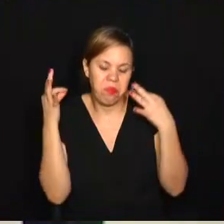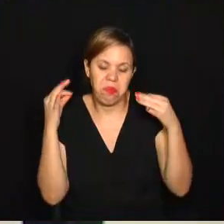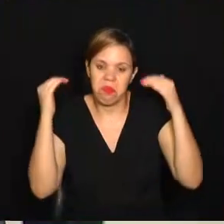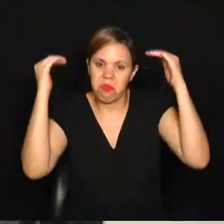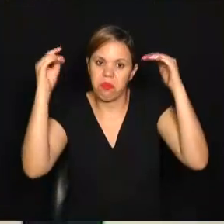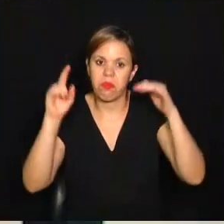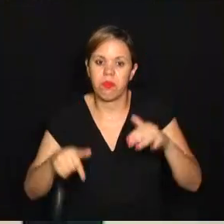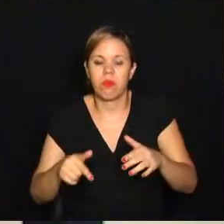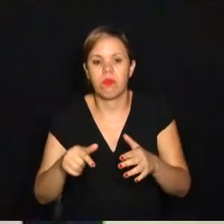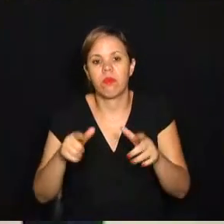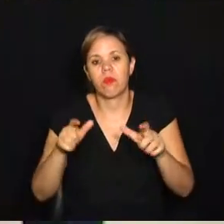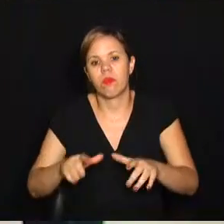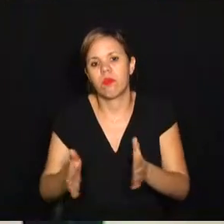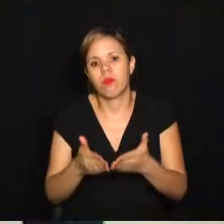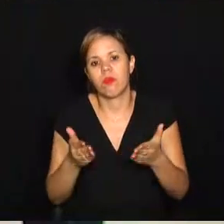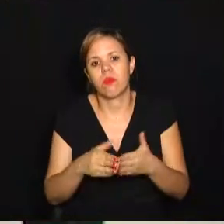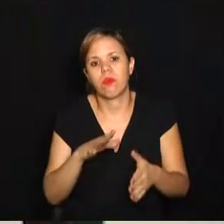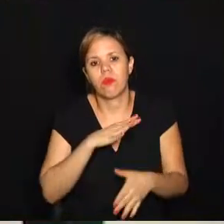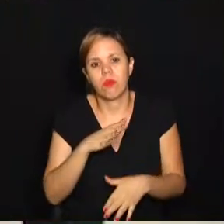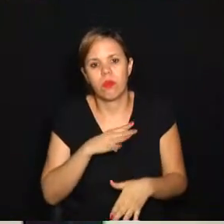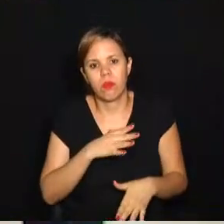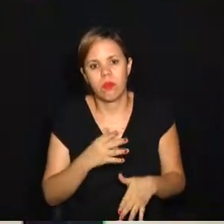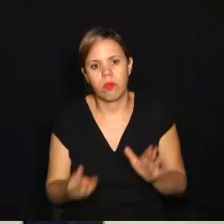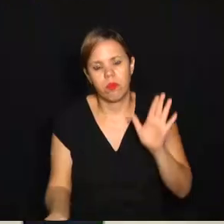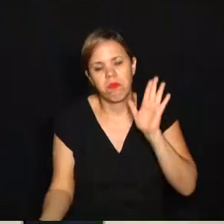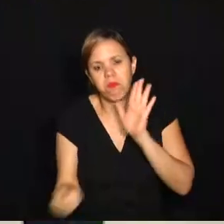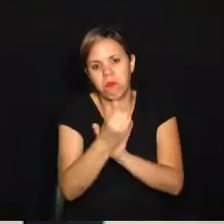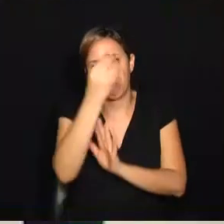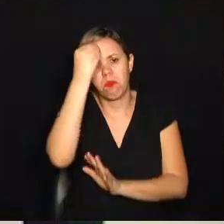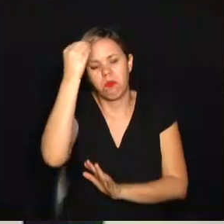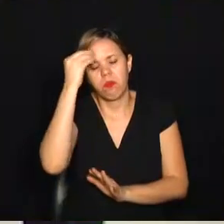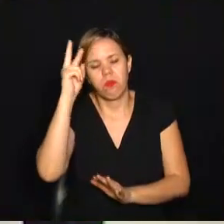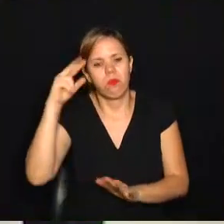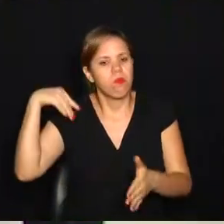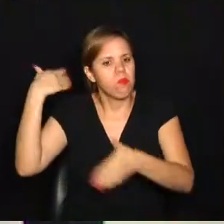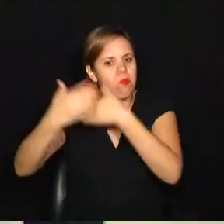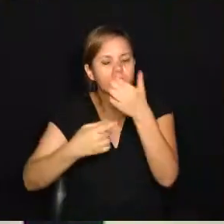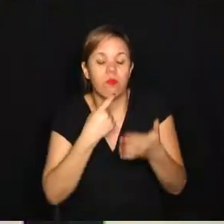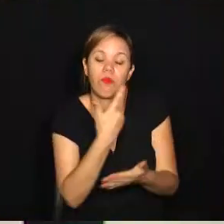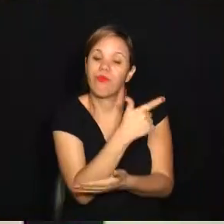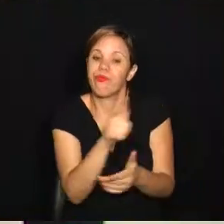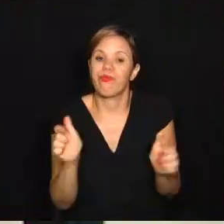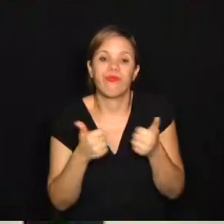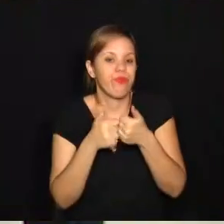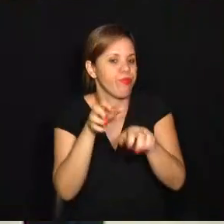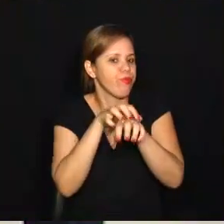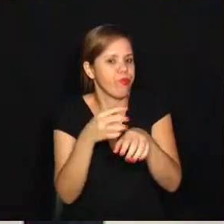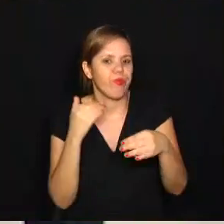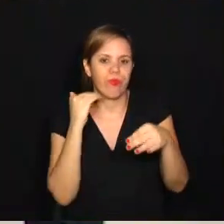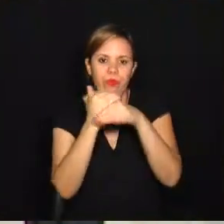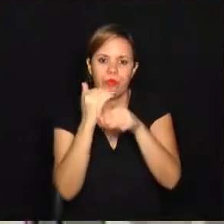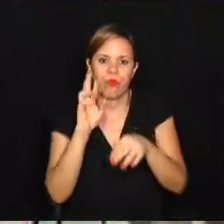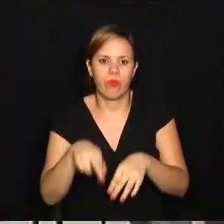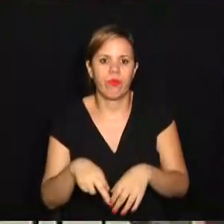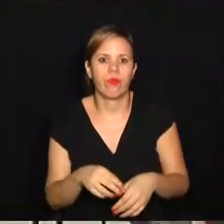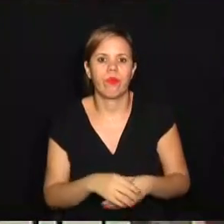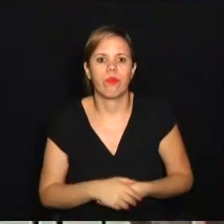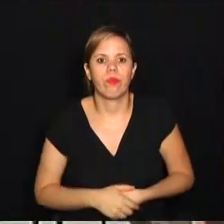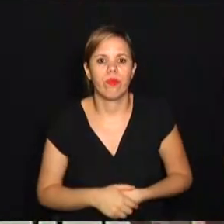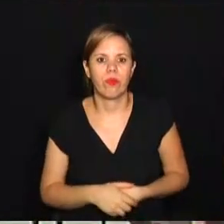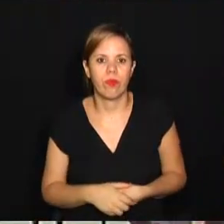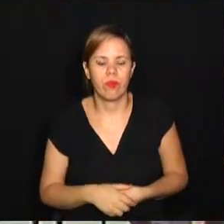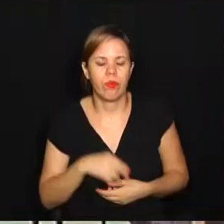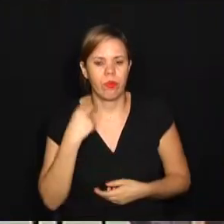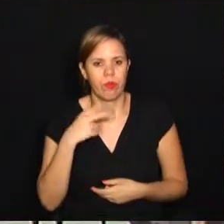prestigiosa numa região periférica da cidade, é um marco histórico em Campinas isso, e que não tenha um serviço de transporte que esteja à altura do que isso representa.